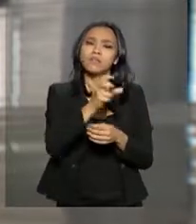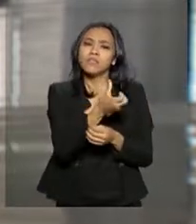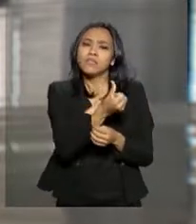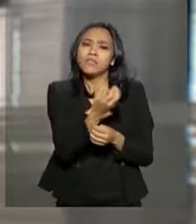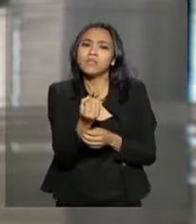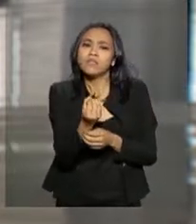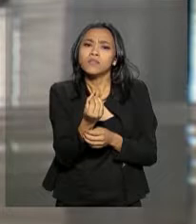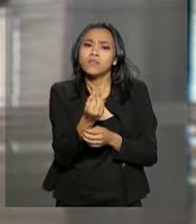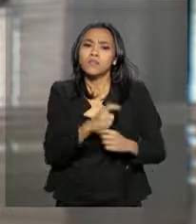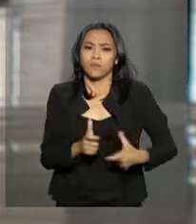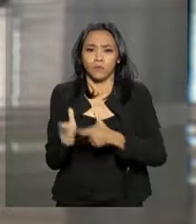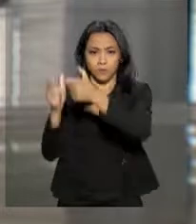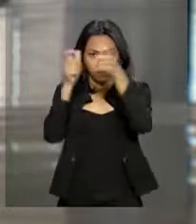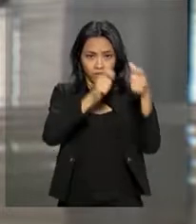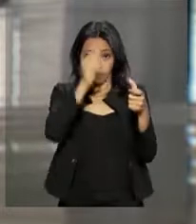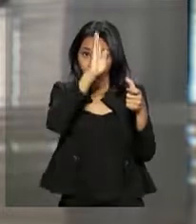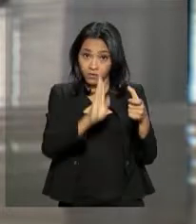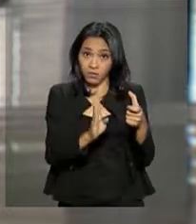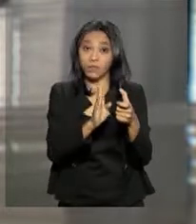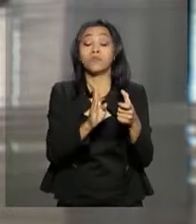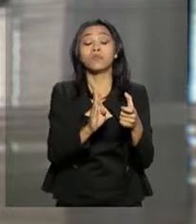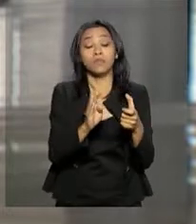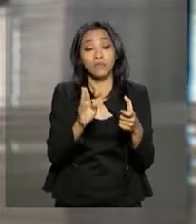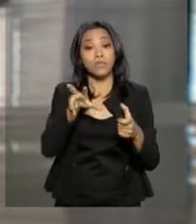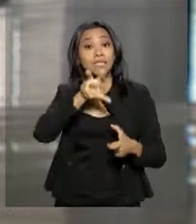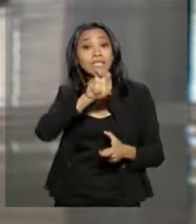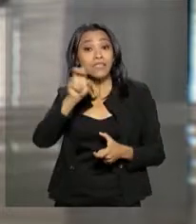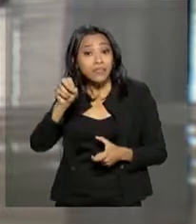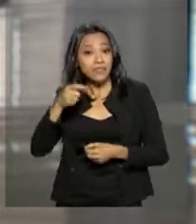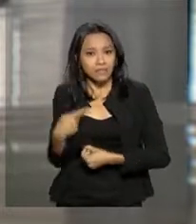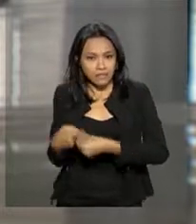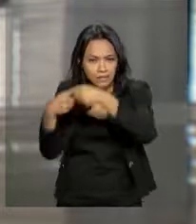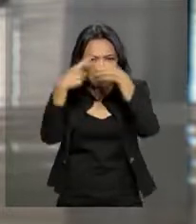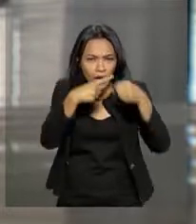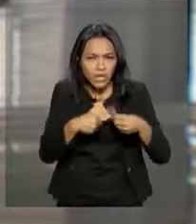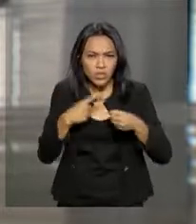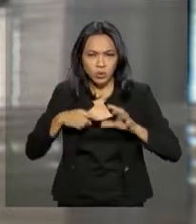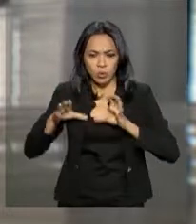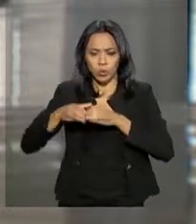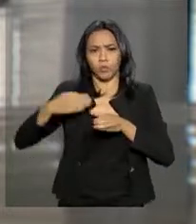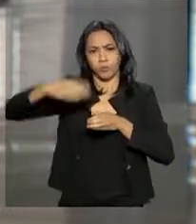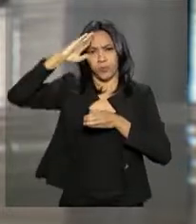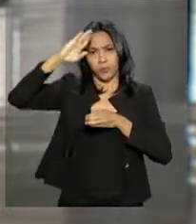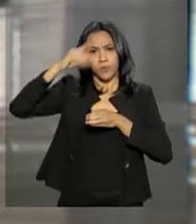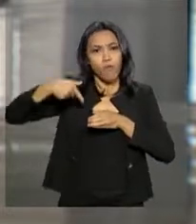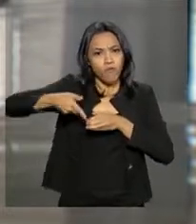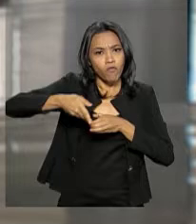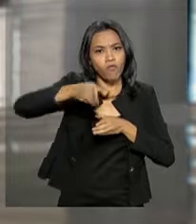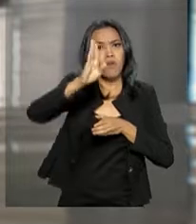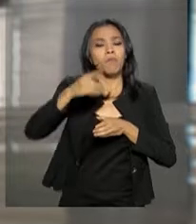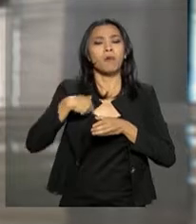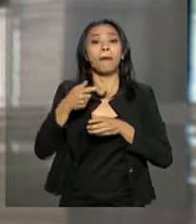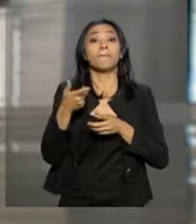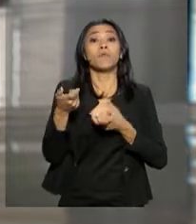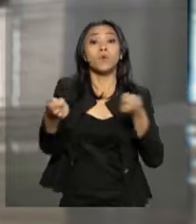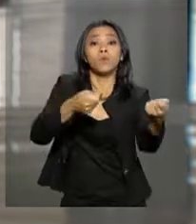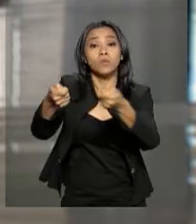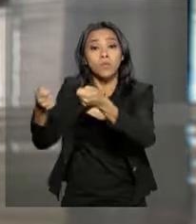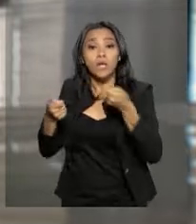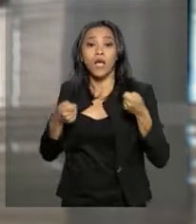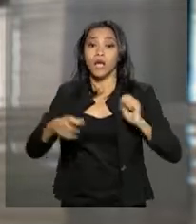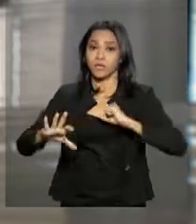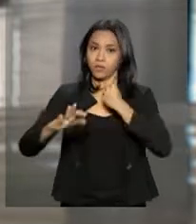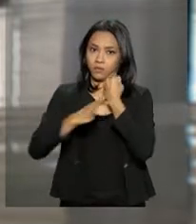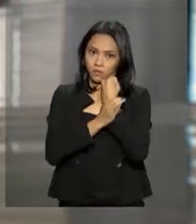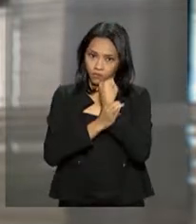localidades do país em cerca de 500 cidades as tropas atuaram para manter a normalidade da segurança